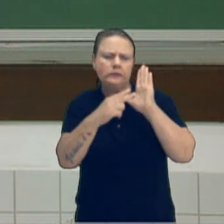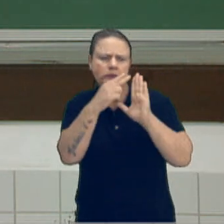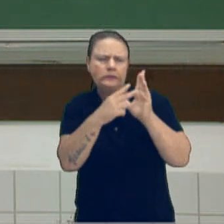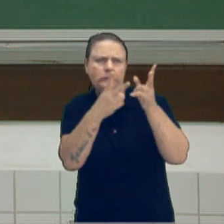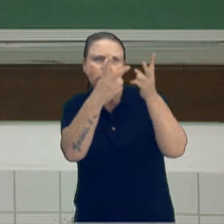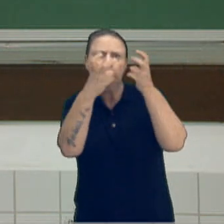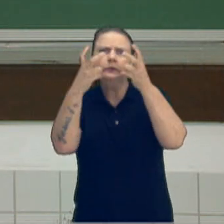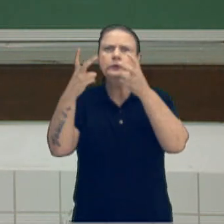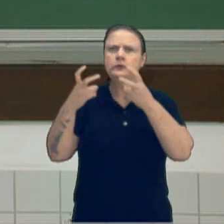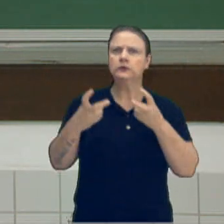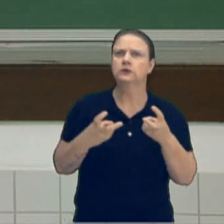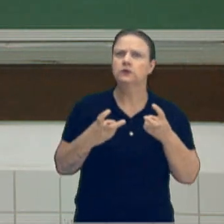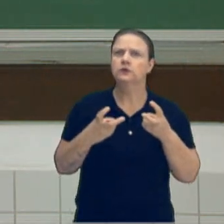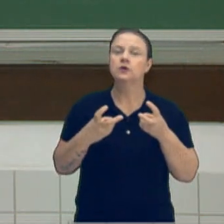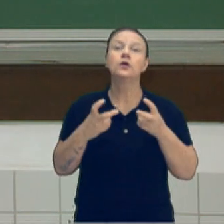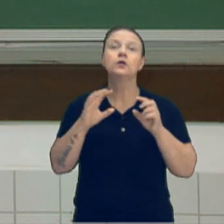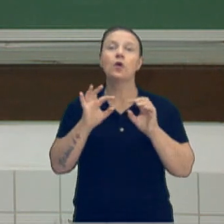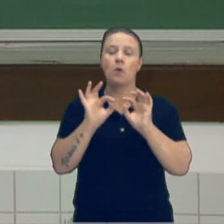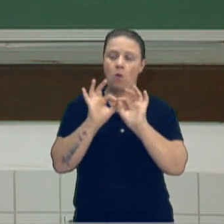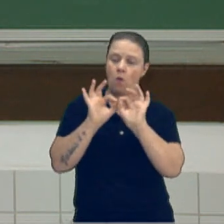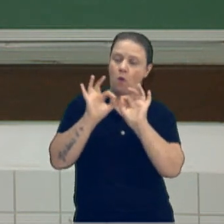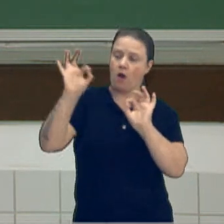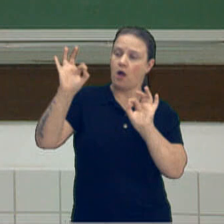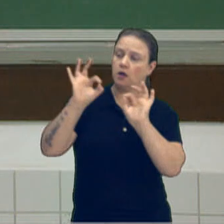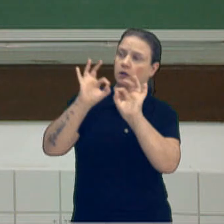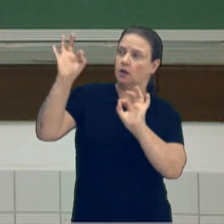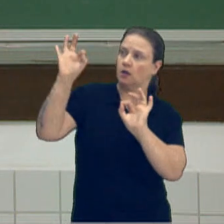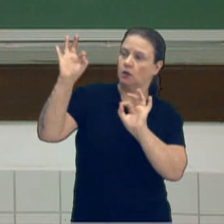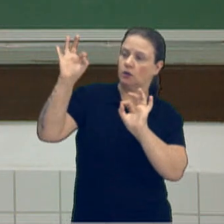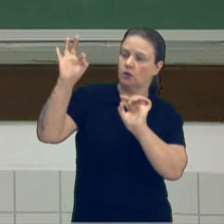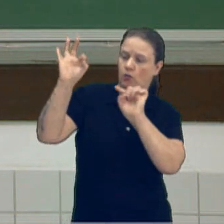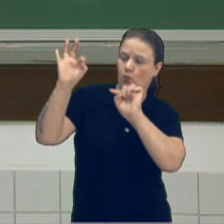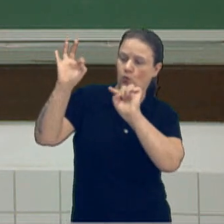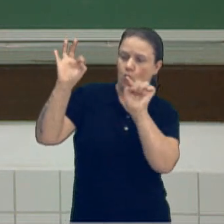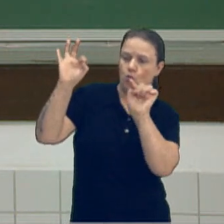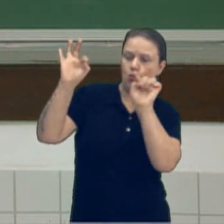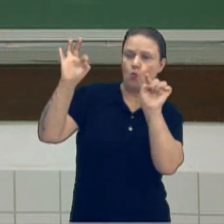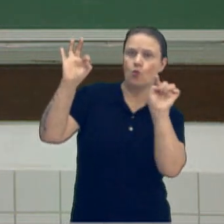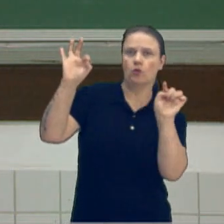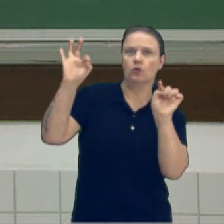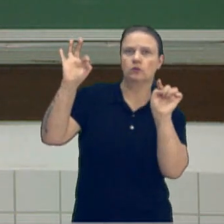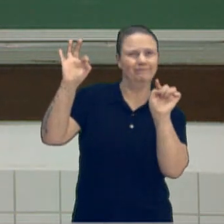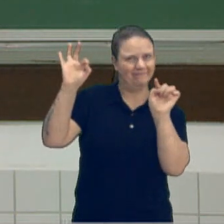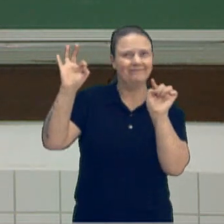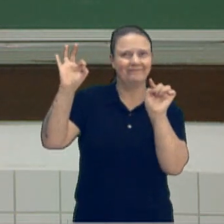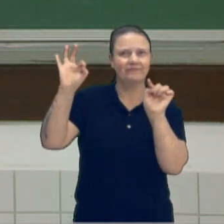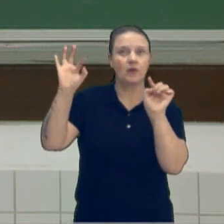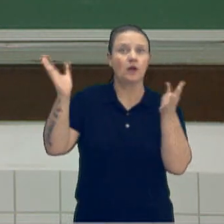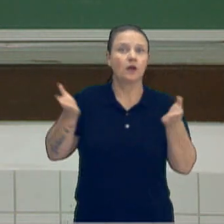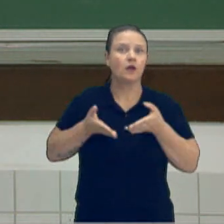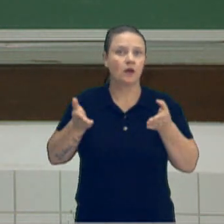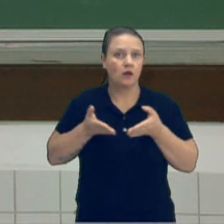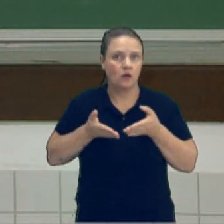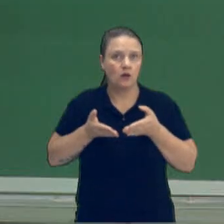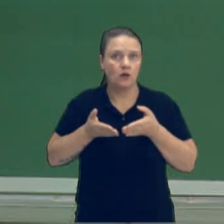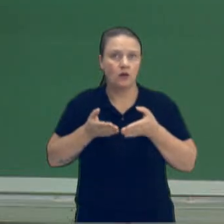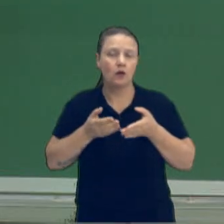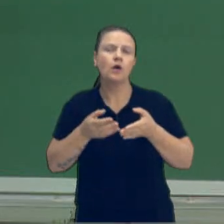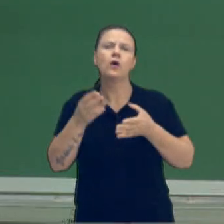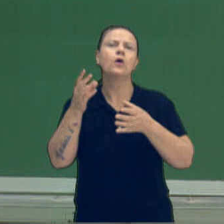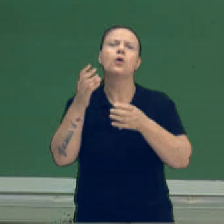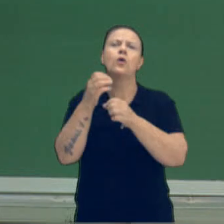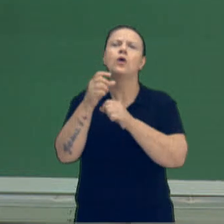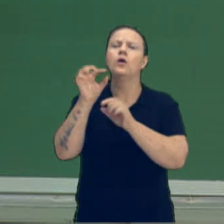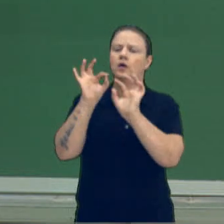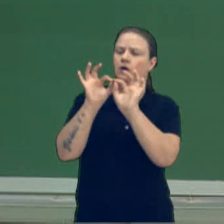ser o máximo possível reto e todos os elementos que a gente tinha no nosso problema, tá certo? Então, agora a gente vai contar. Quantos